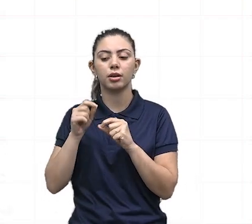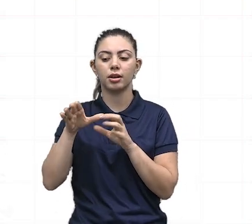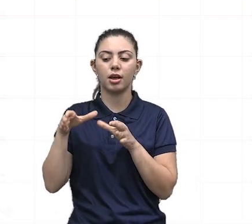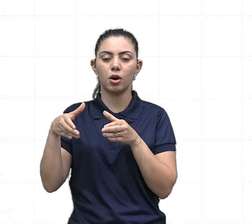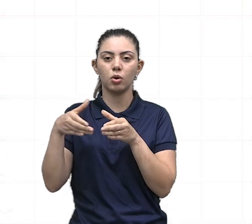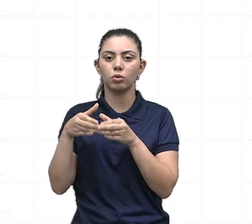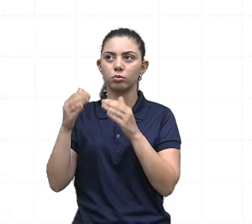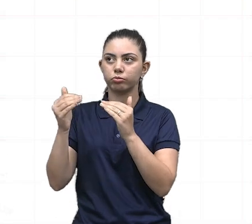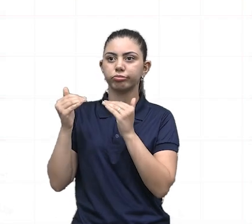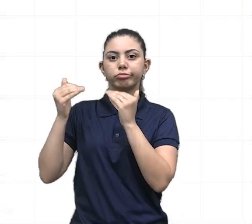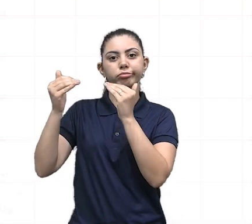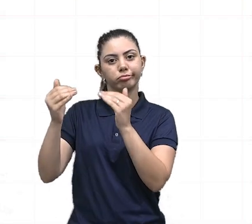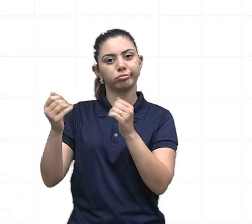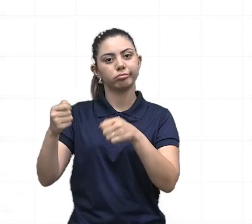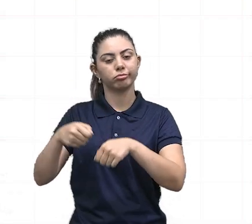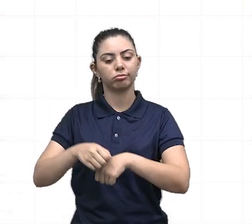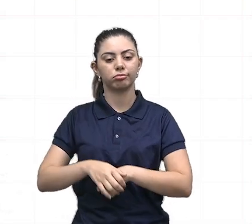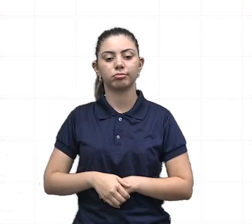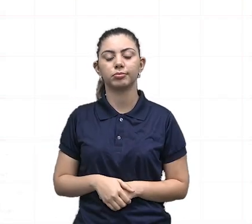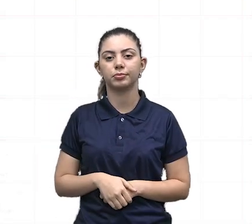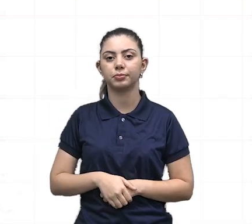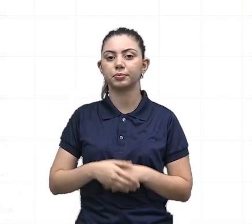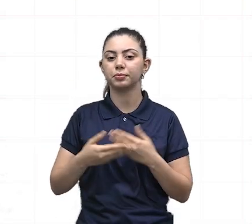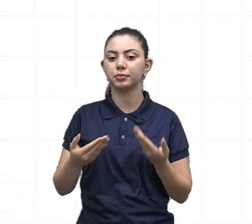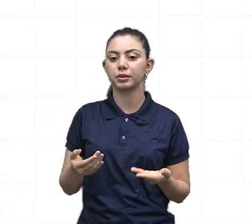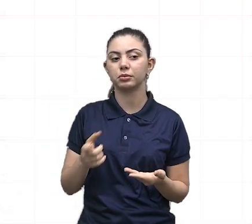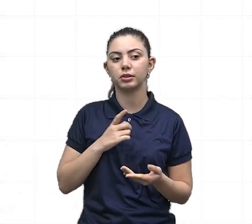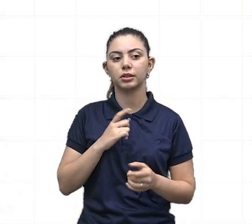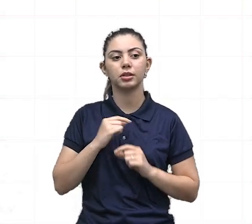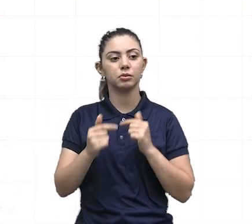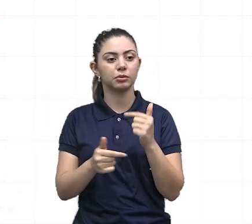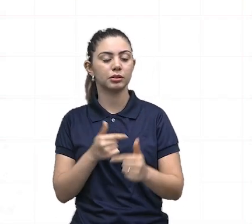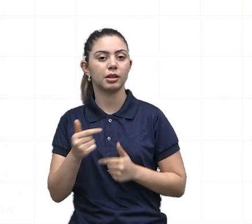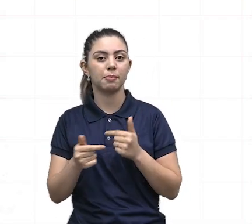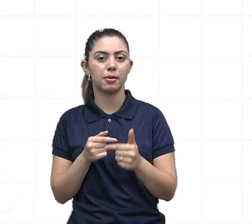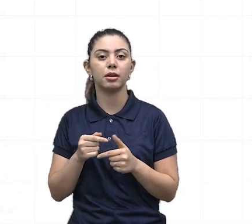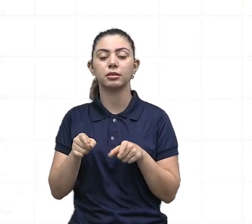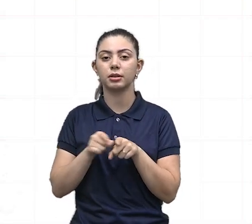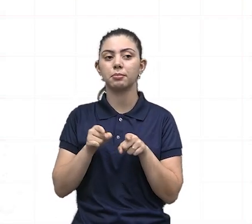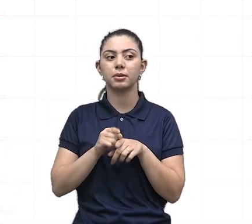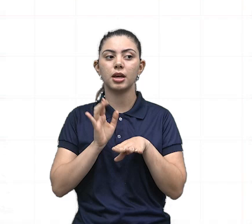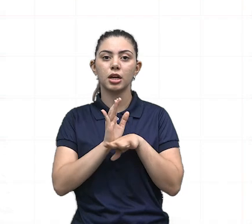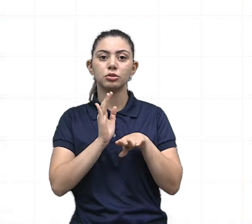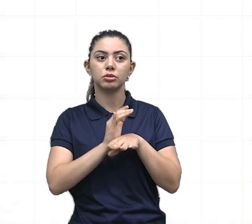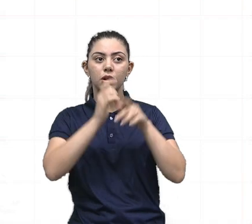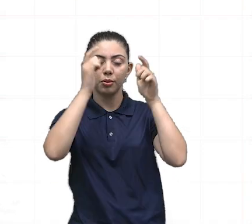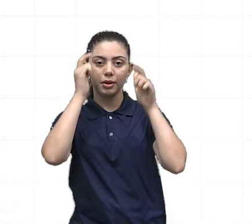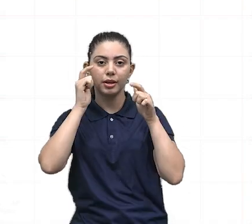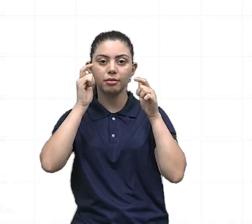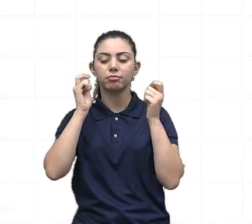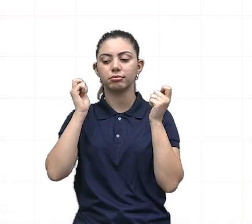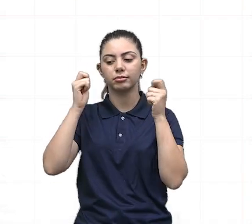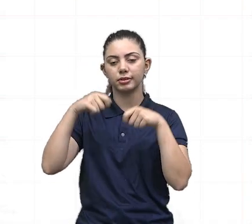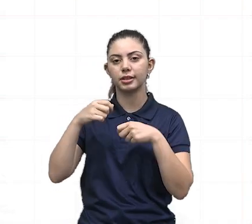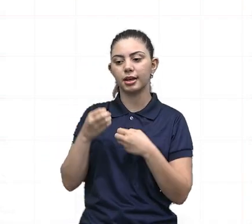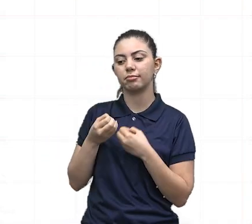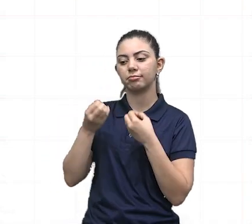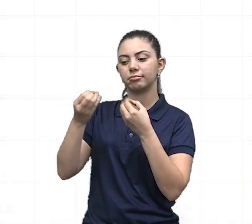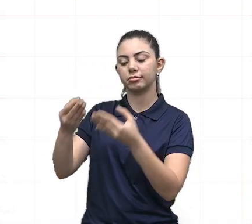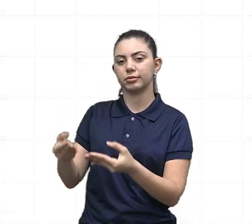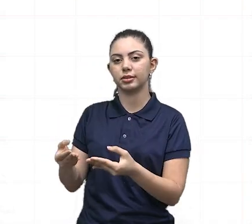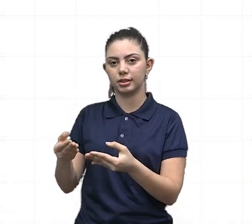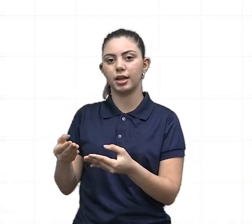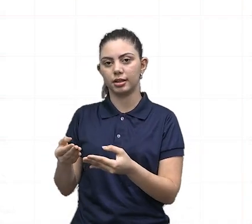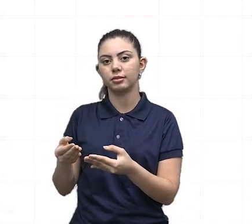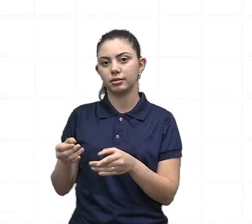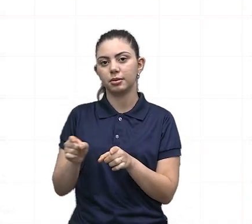à nobreza. Os serviços prestados à coroa também poderiam render títulos de nobreza